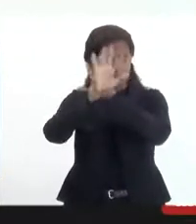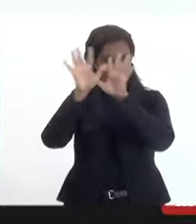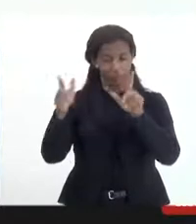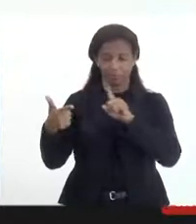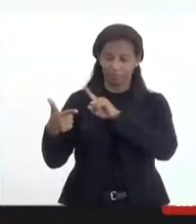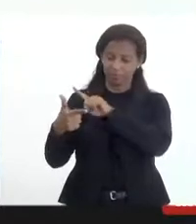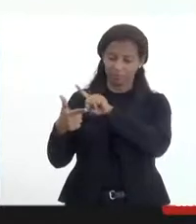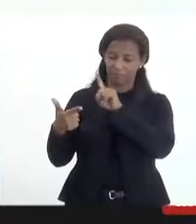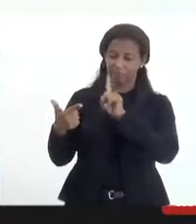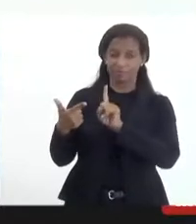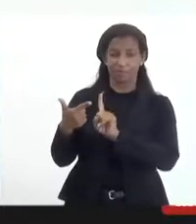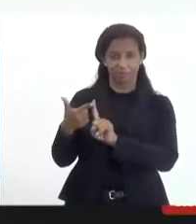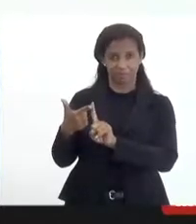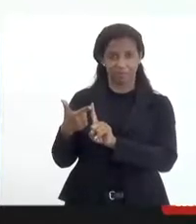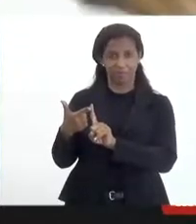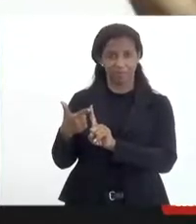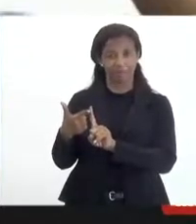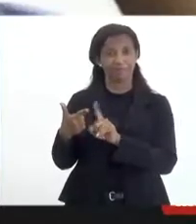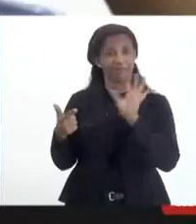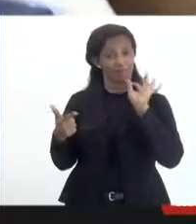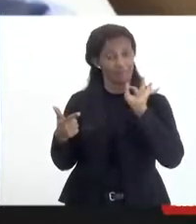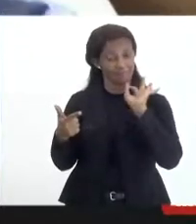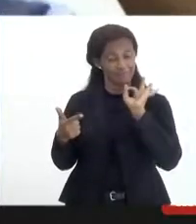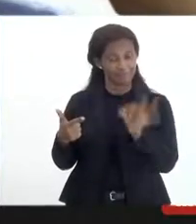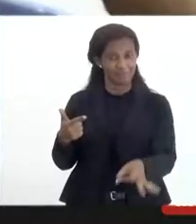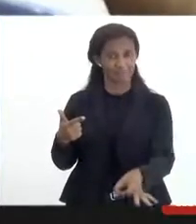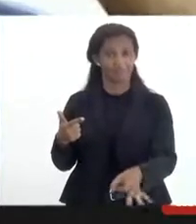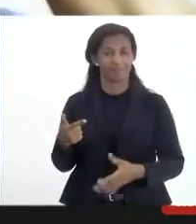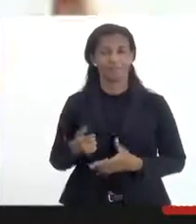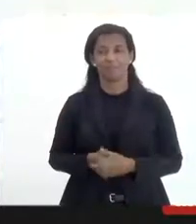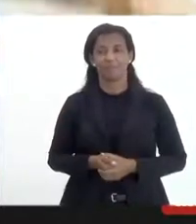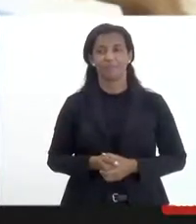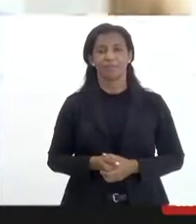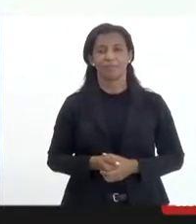primeiras questões que eu coloco é exatamente isso.